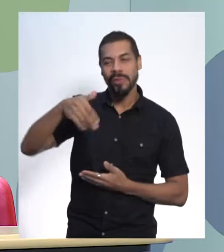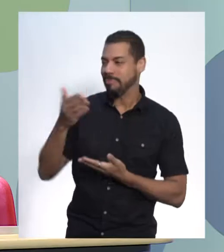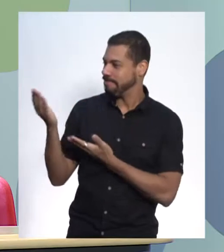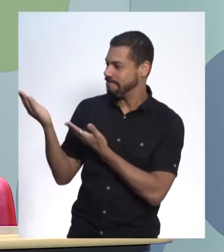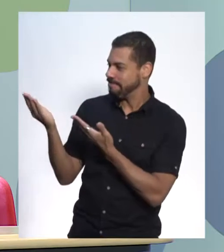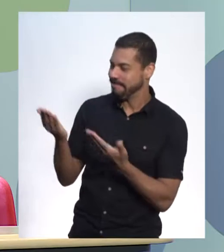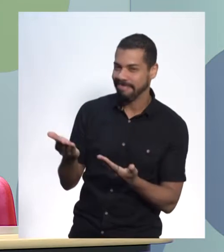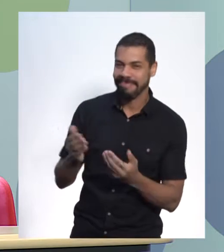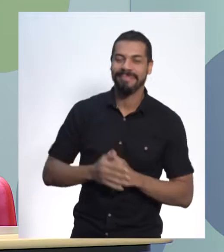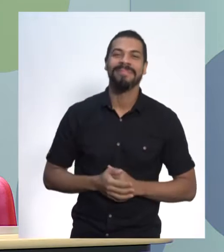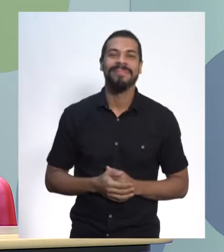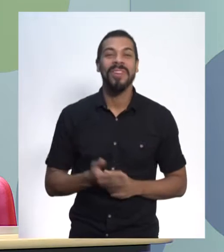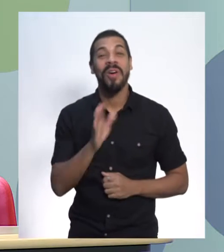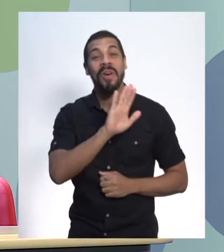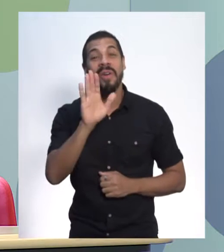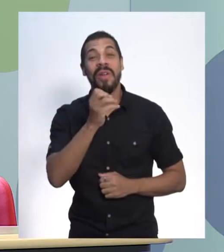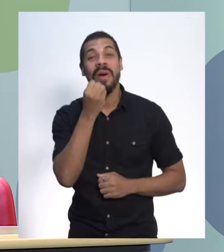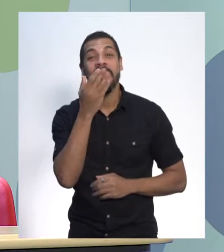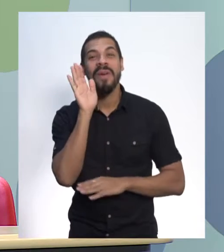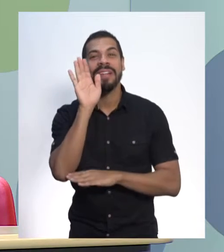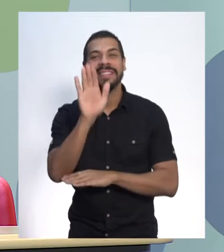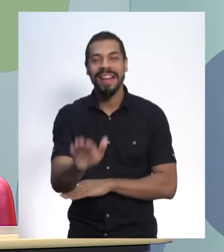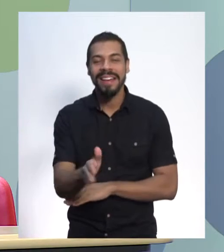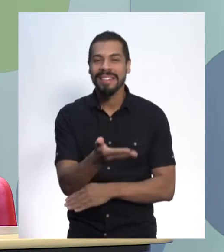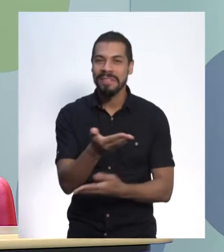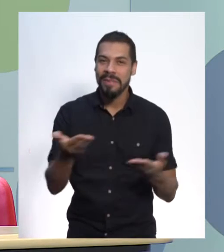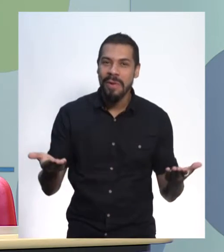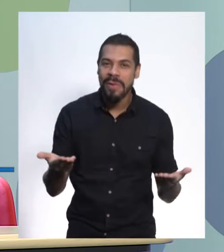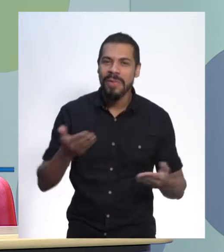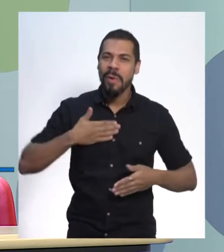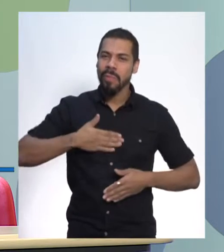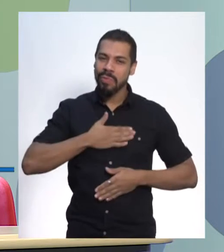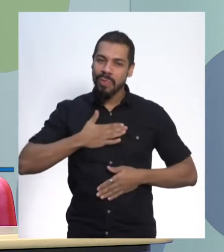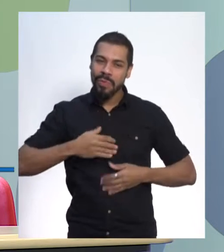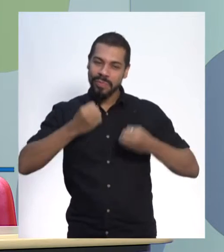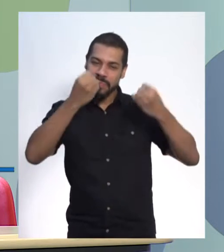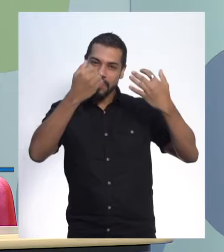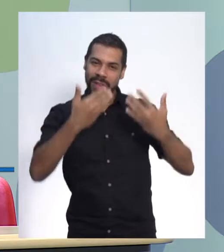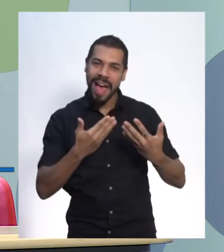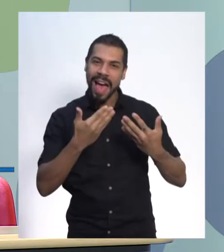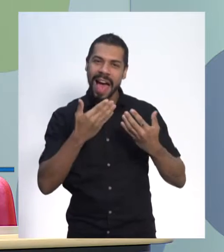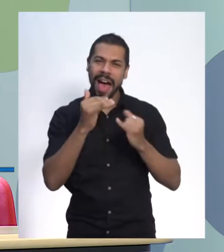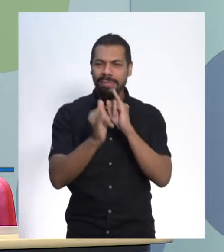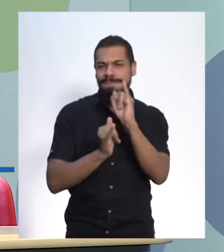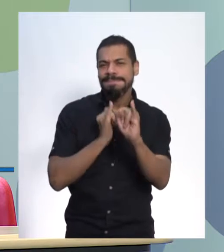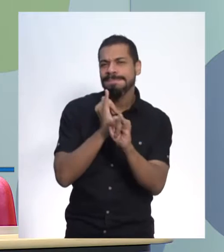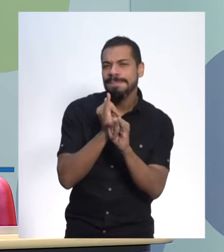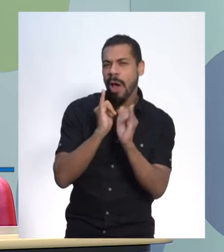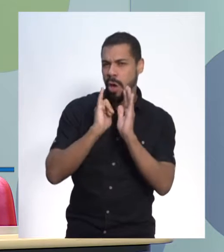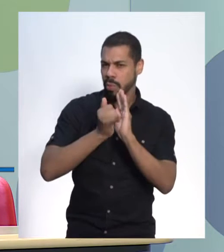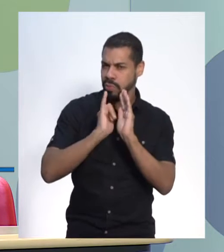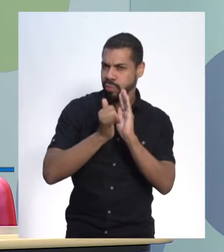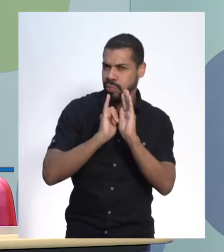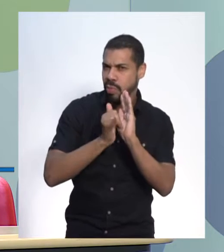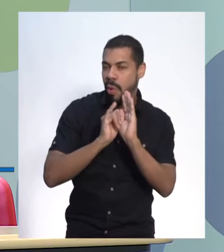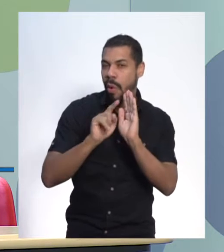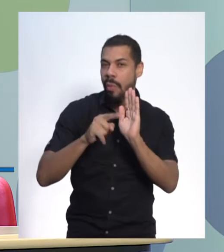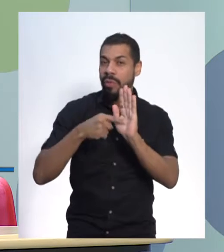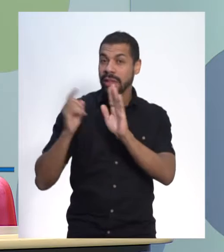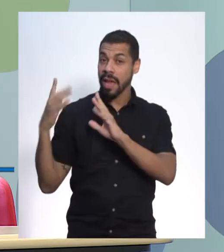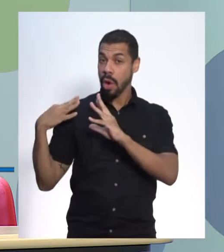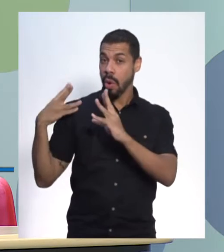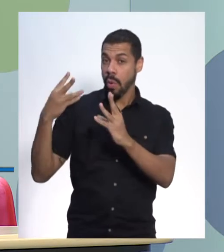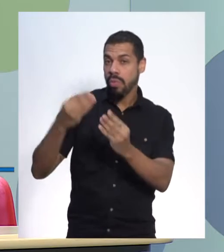Olá, alunos, boa tarde, tudo bem? Nós vamos falar um pouquinho sobre narrativas digitais. Na verdade, é uma aula que continua aquela primeira aula,